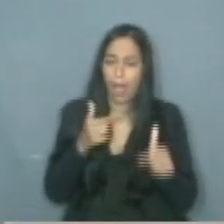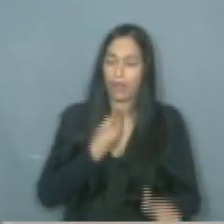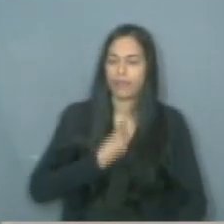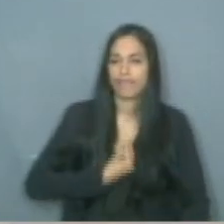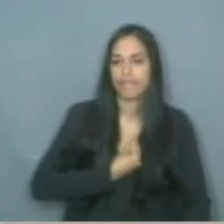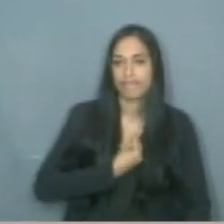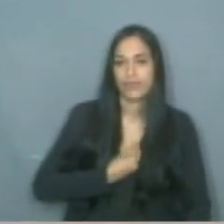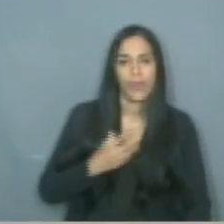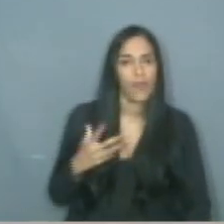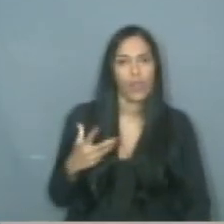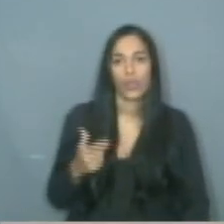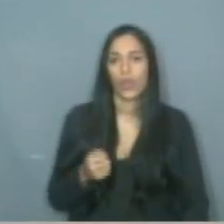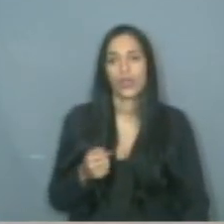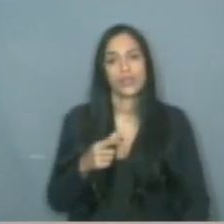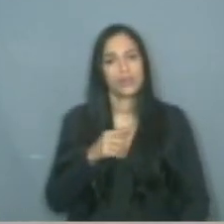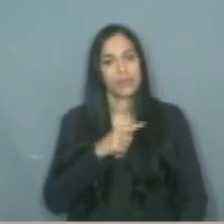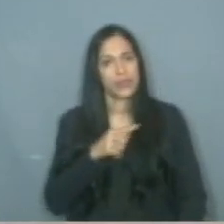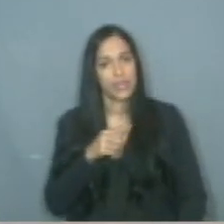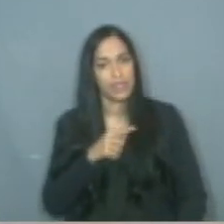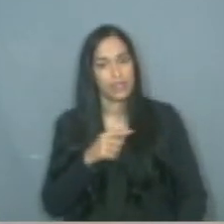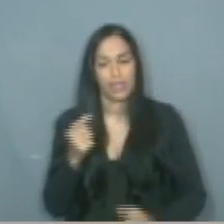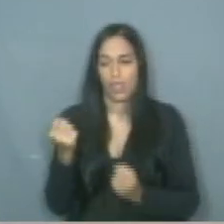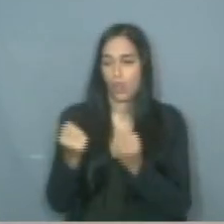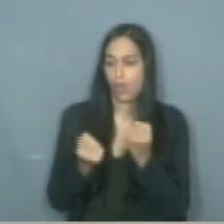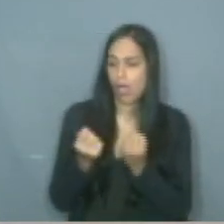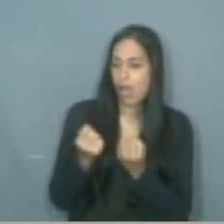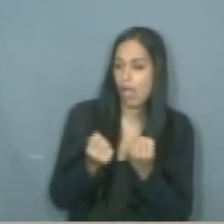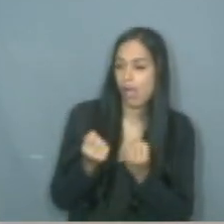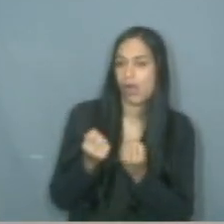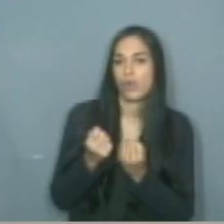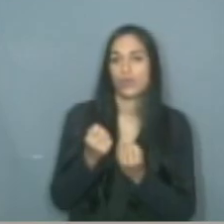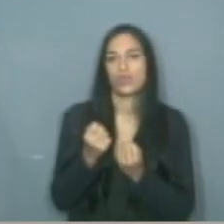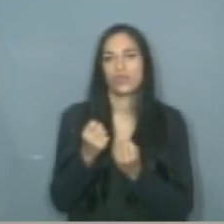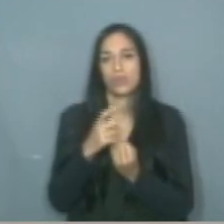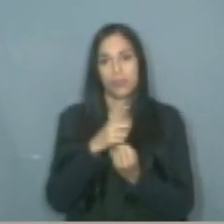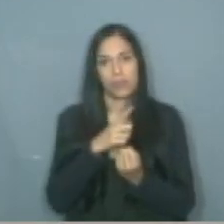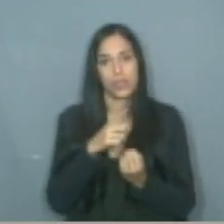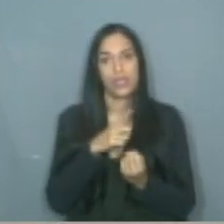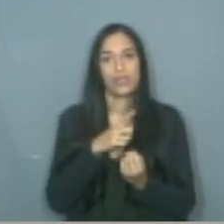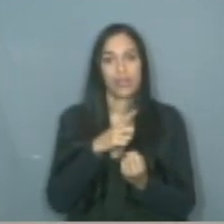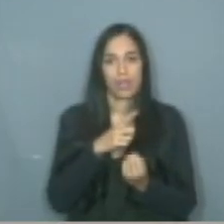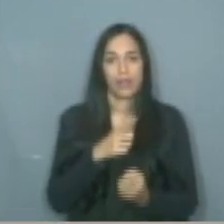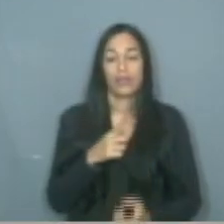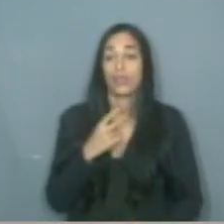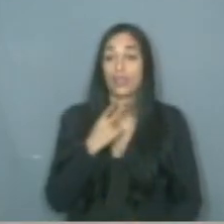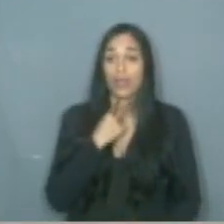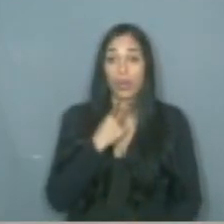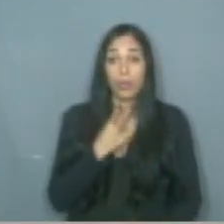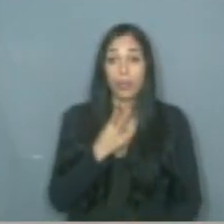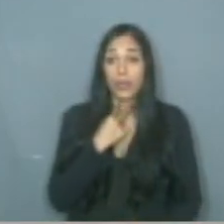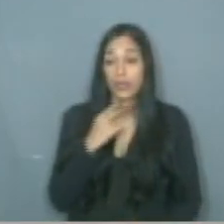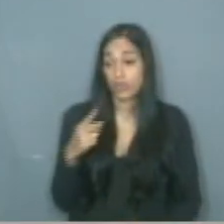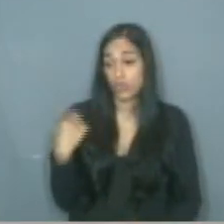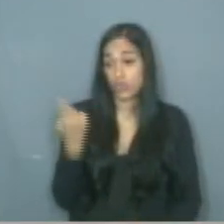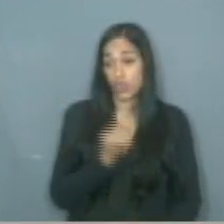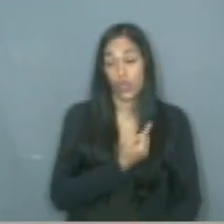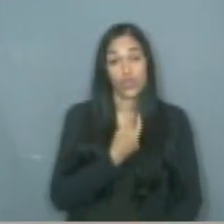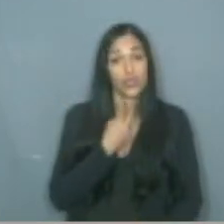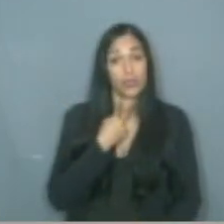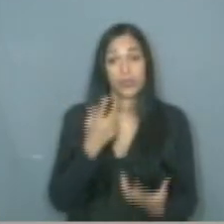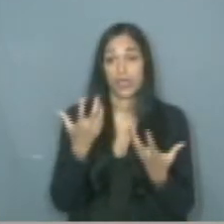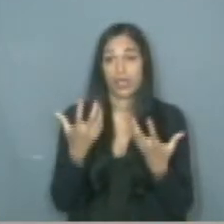inteira para poder ter o seu carrinho, para poder ter o seu veículo. E não pode, nós não